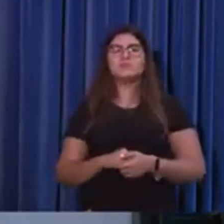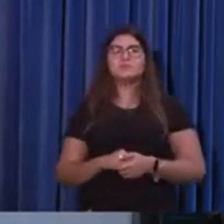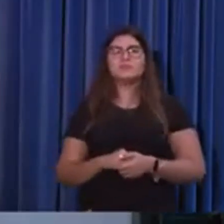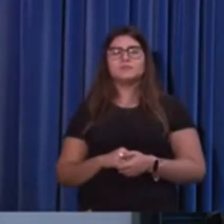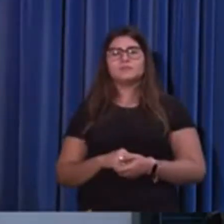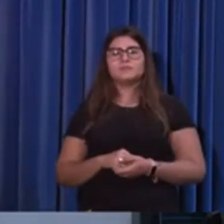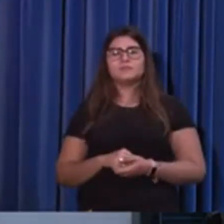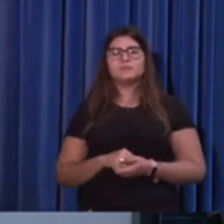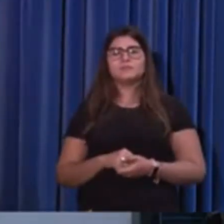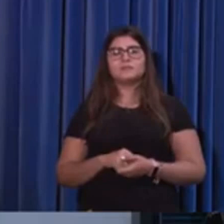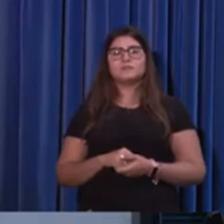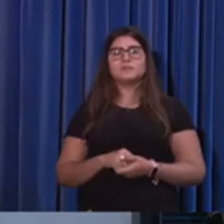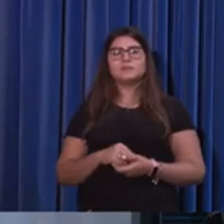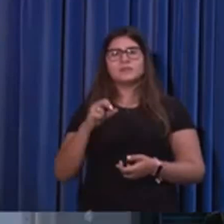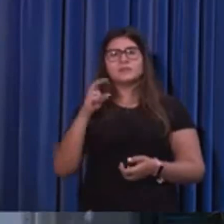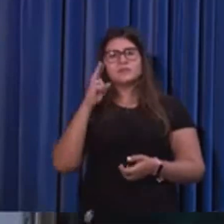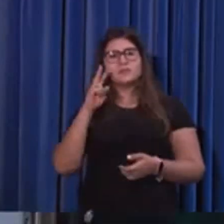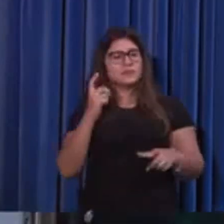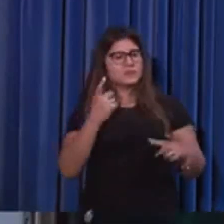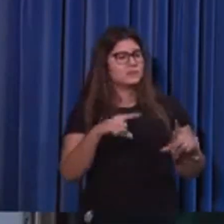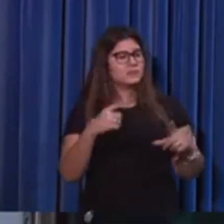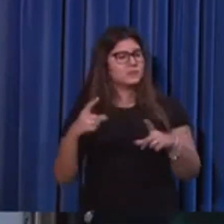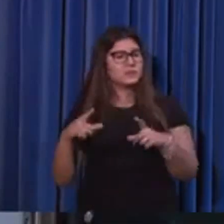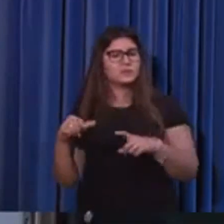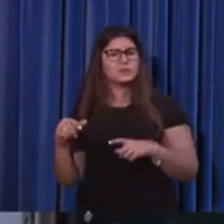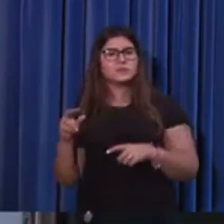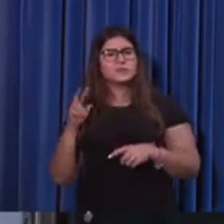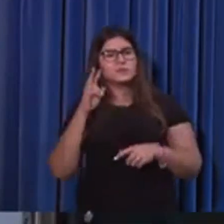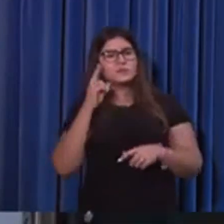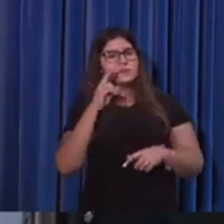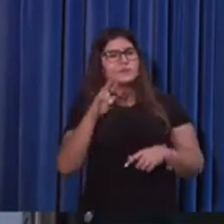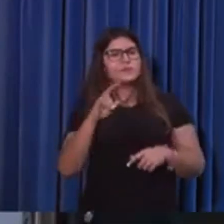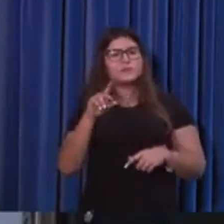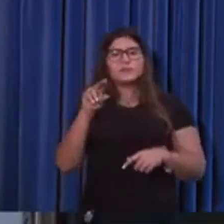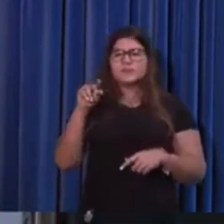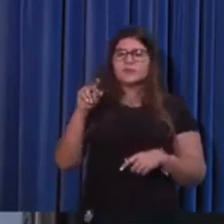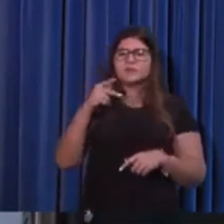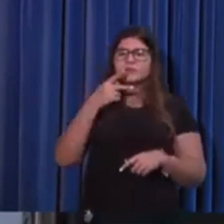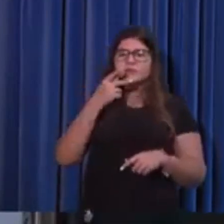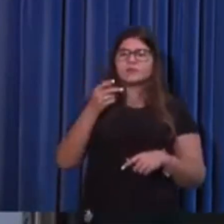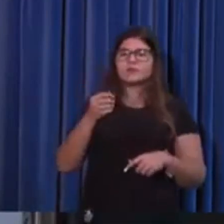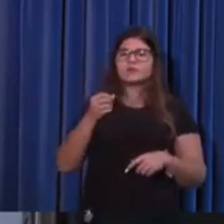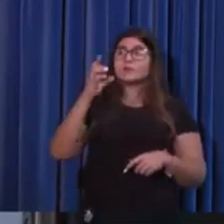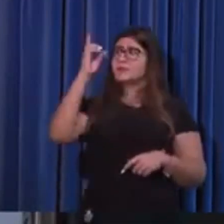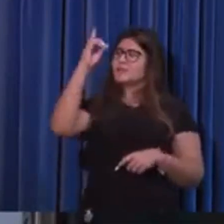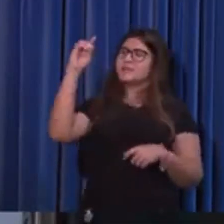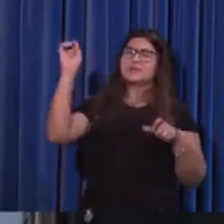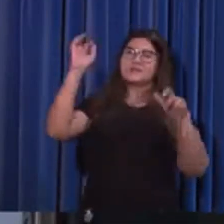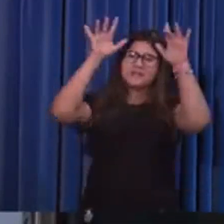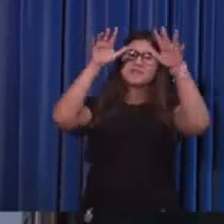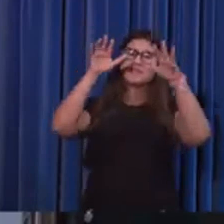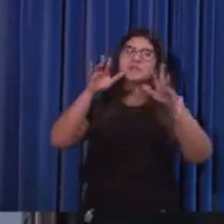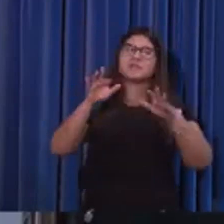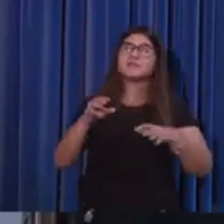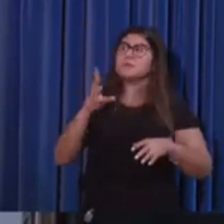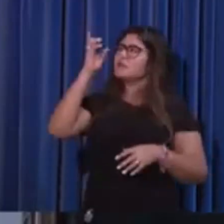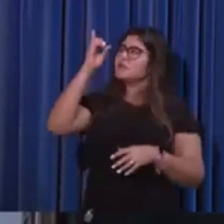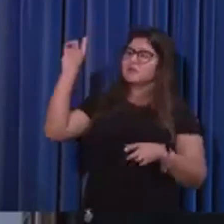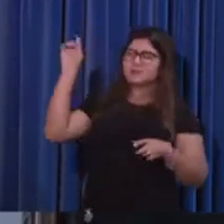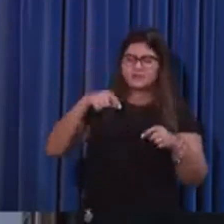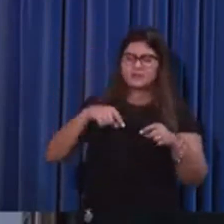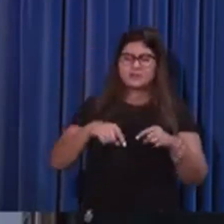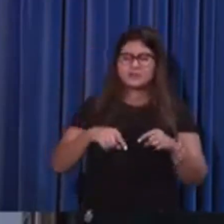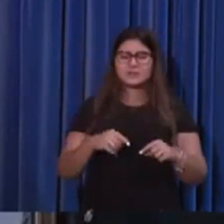mania que eu vejo em muitos lugares, dizer assim, vira para o teu irmão e diz, Deus te abençoe, vira para o teu irmão e fala assim, olha, Deus está aqui no meio de nós.